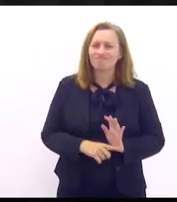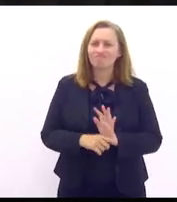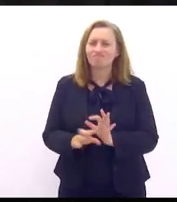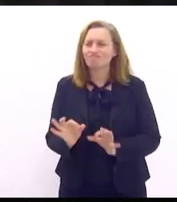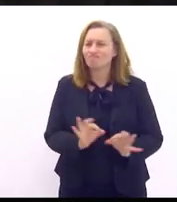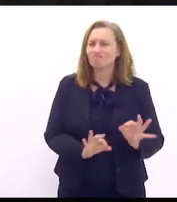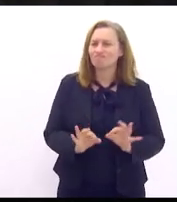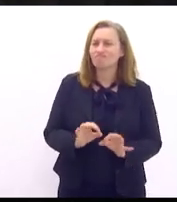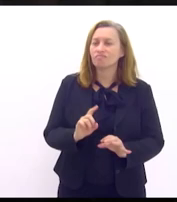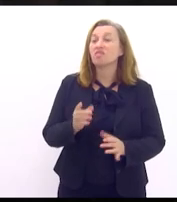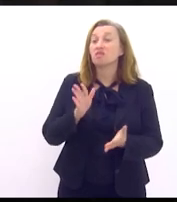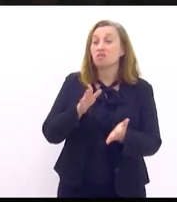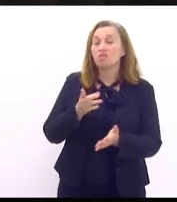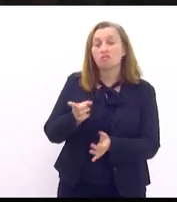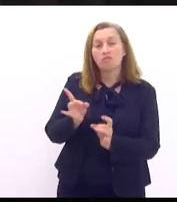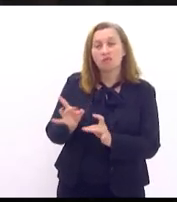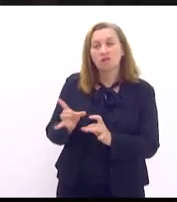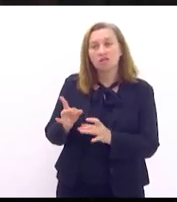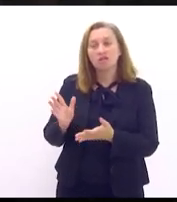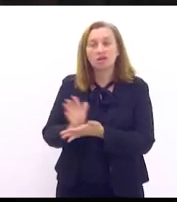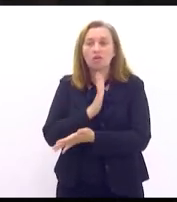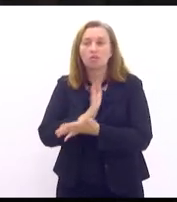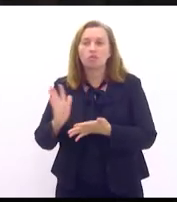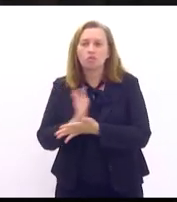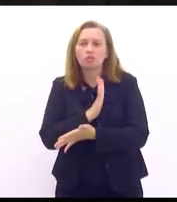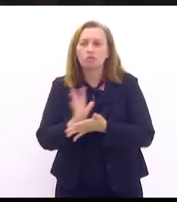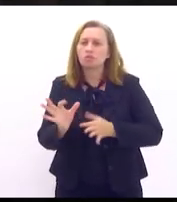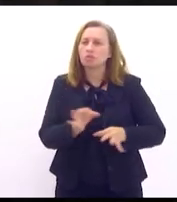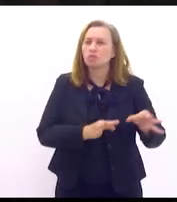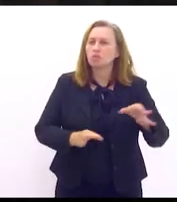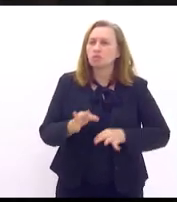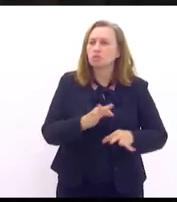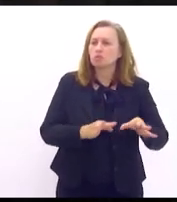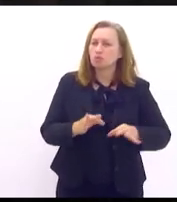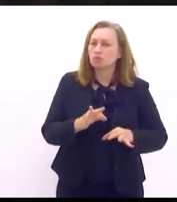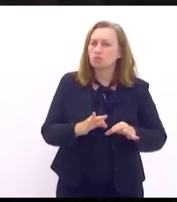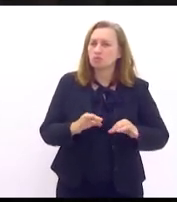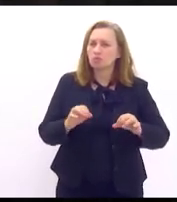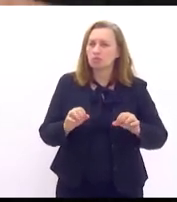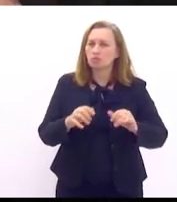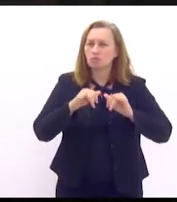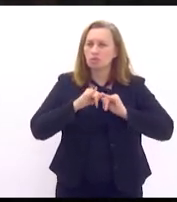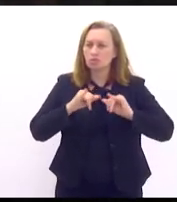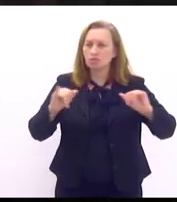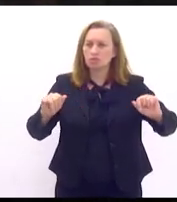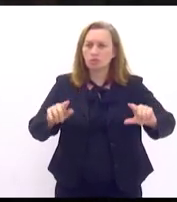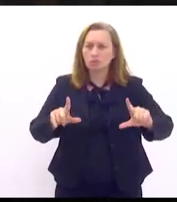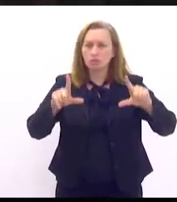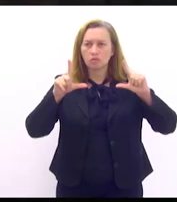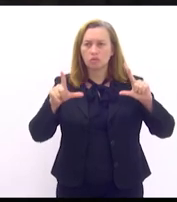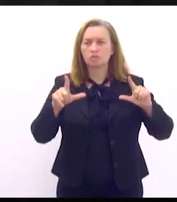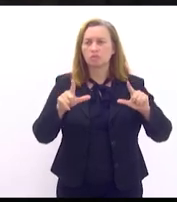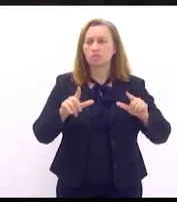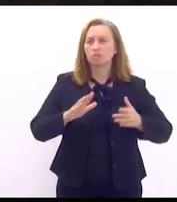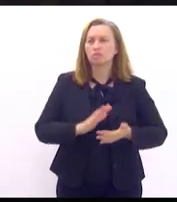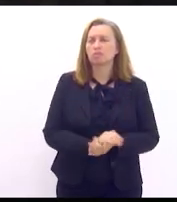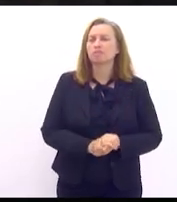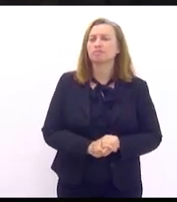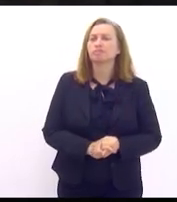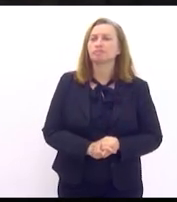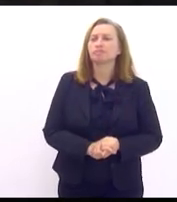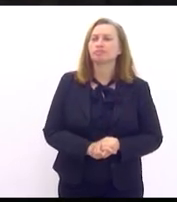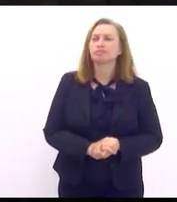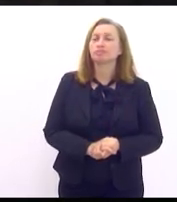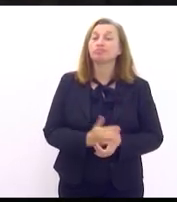inclusive venderam alguns programas com grandes powerpoints, mas nada concreto, que